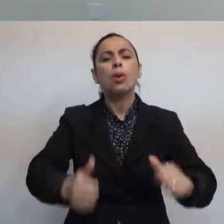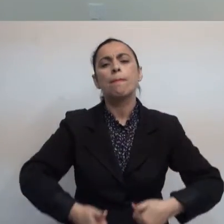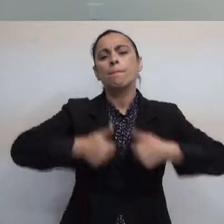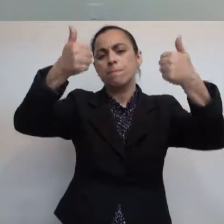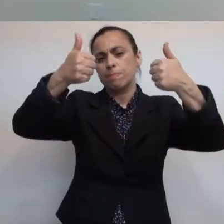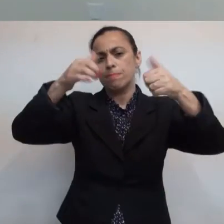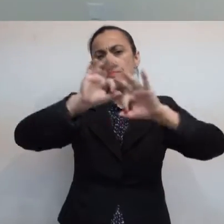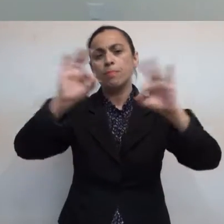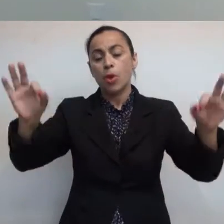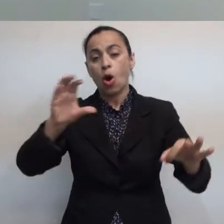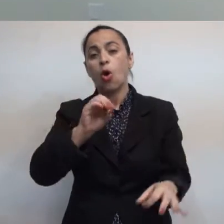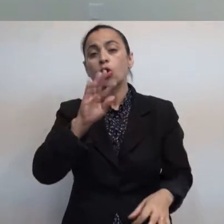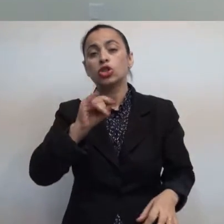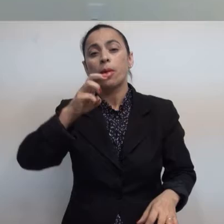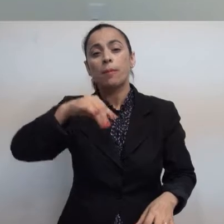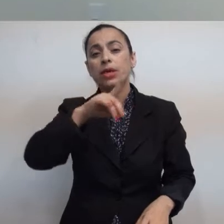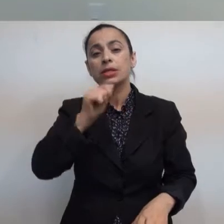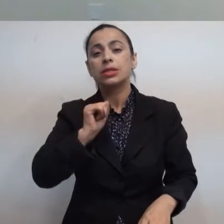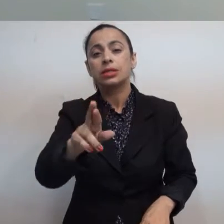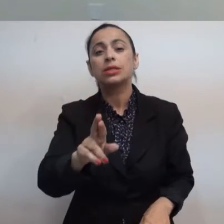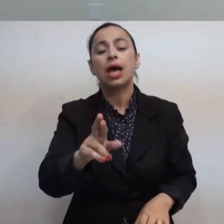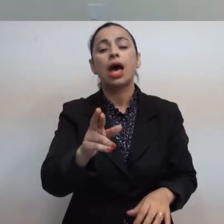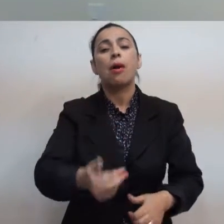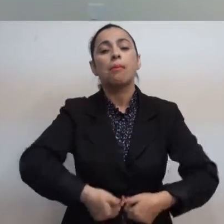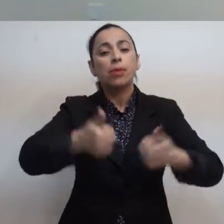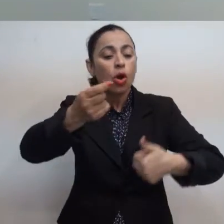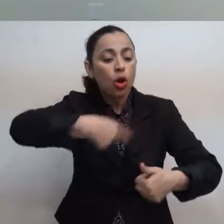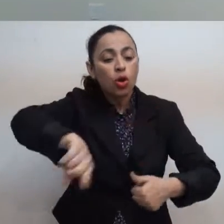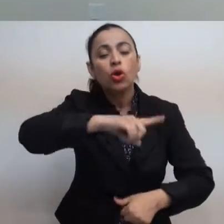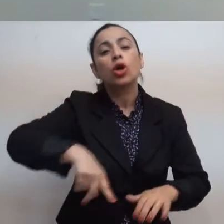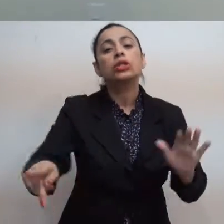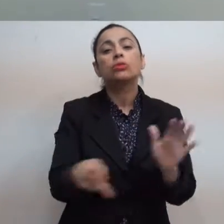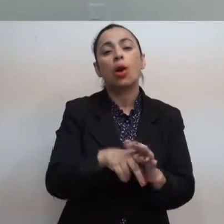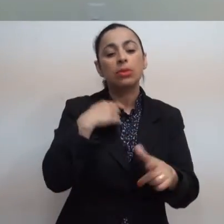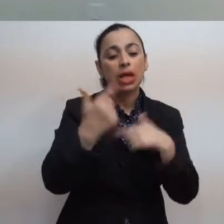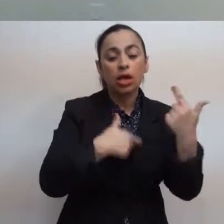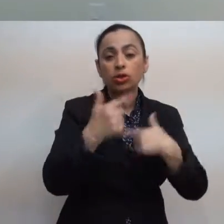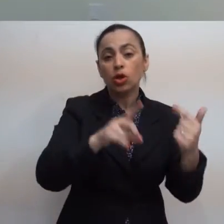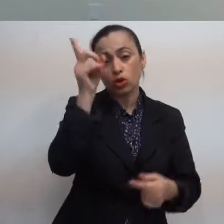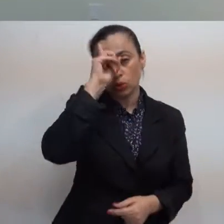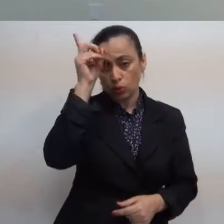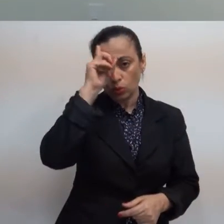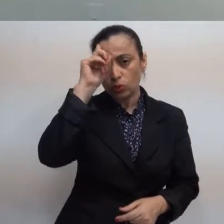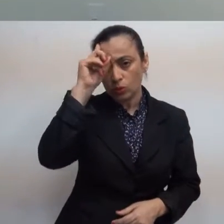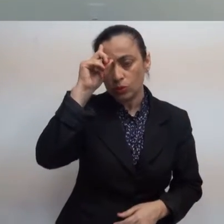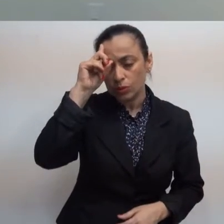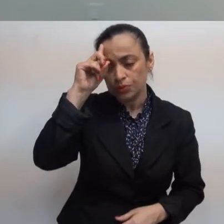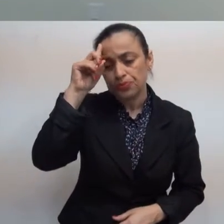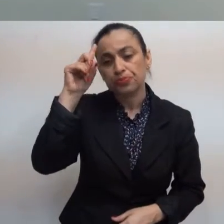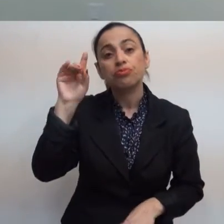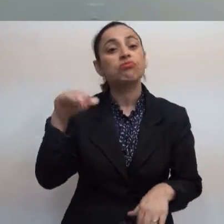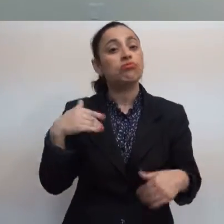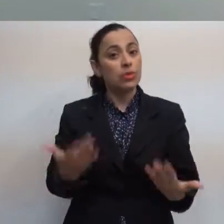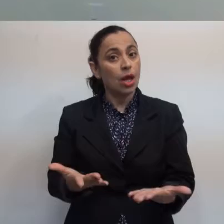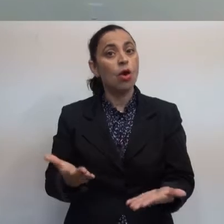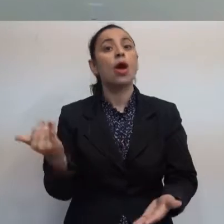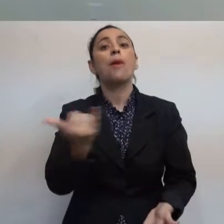podemos otimizar a nossa própria, as nossas ações do